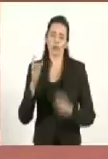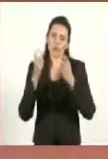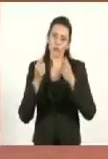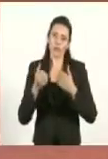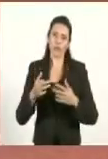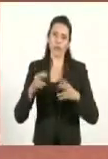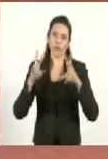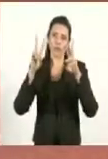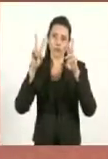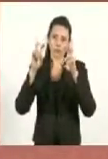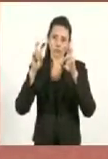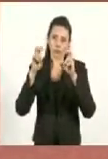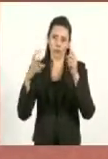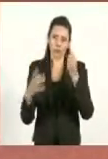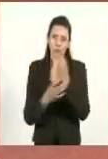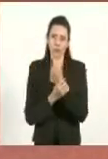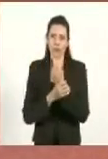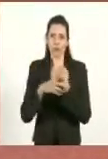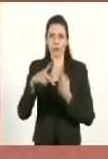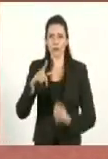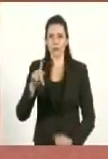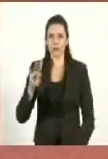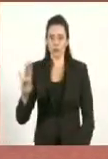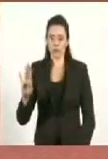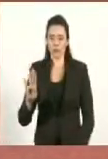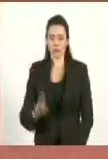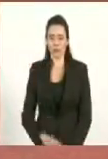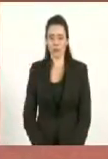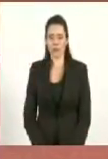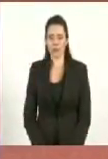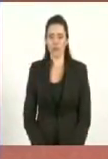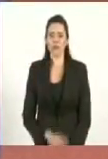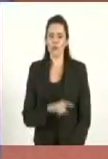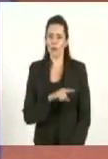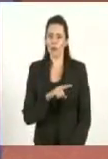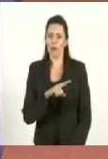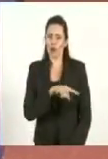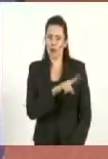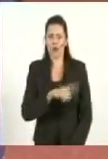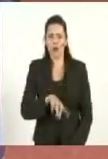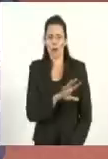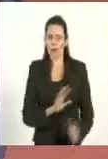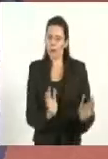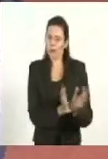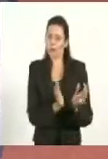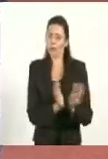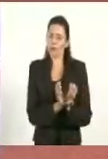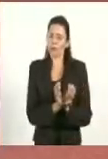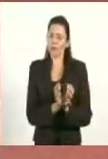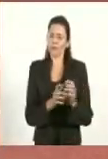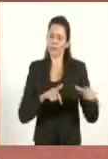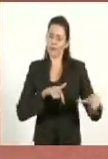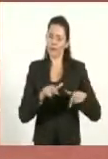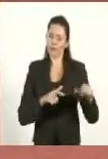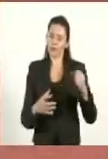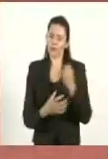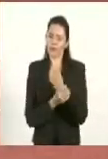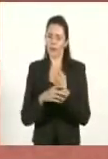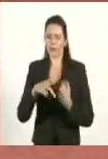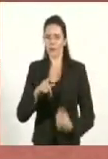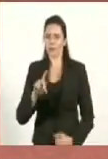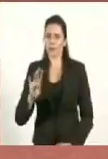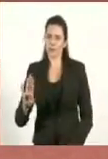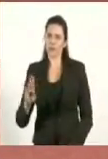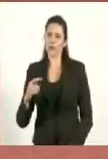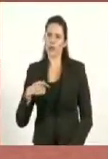condição daqueles que resguardam essa sociedade, que nós estamos buscando também essa defesa, quando nós